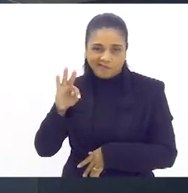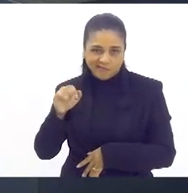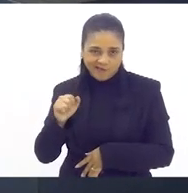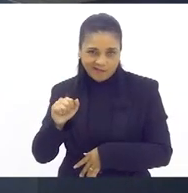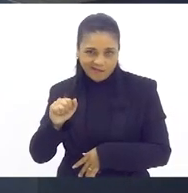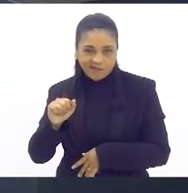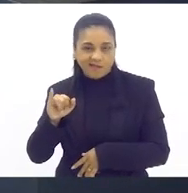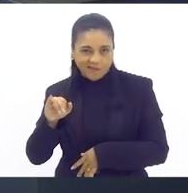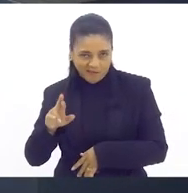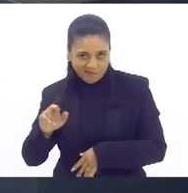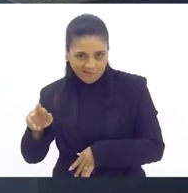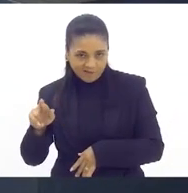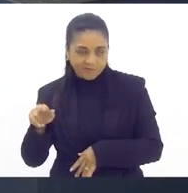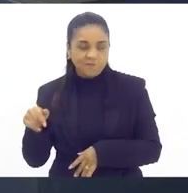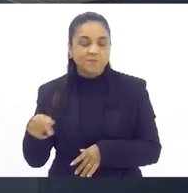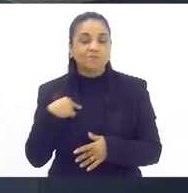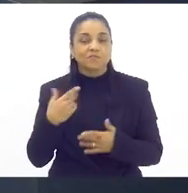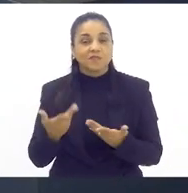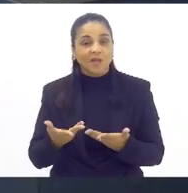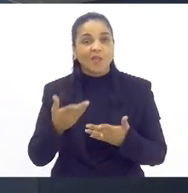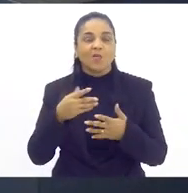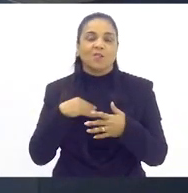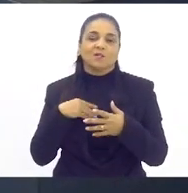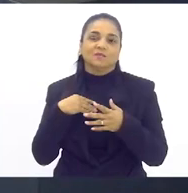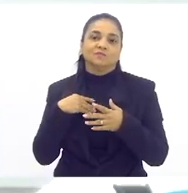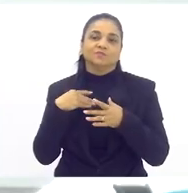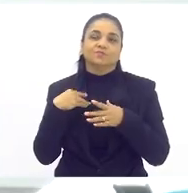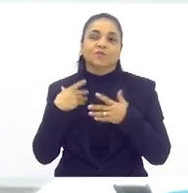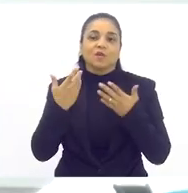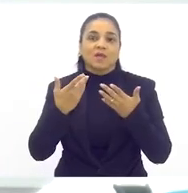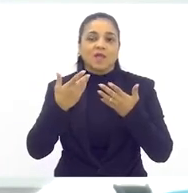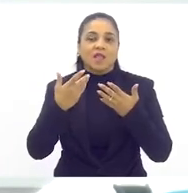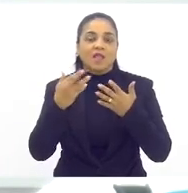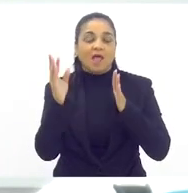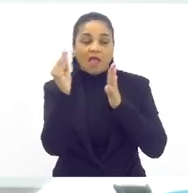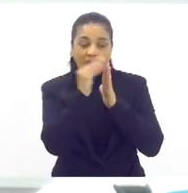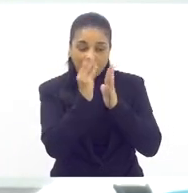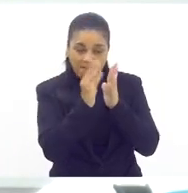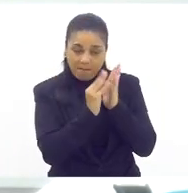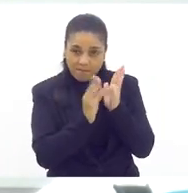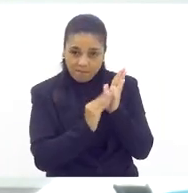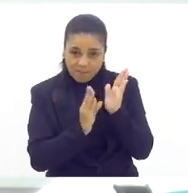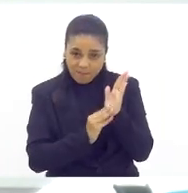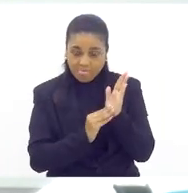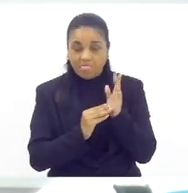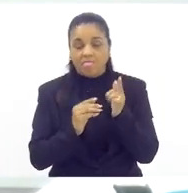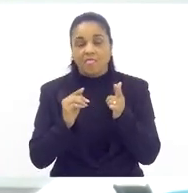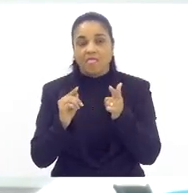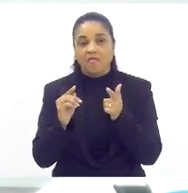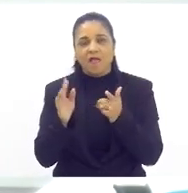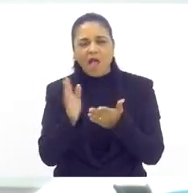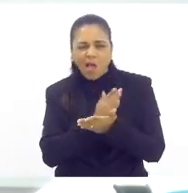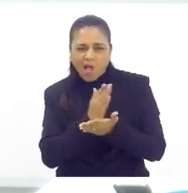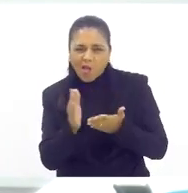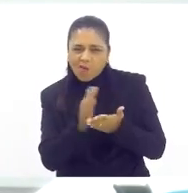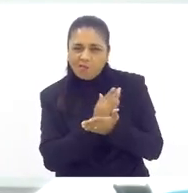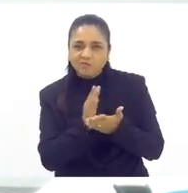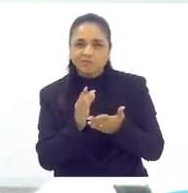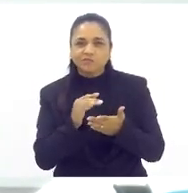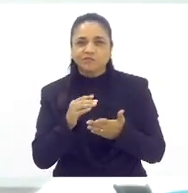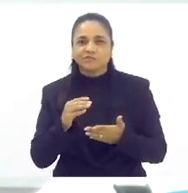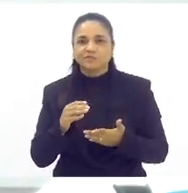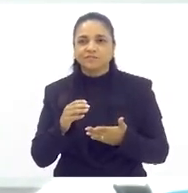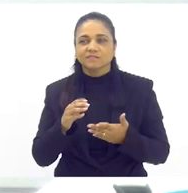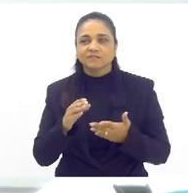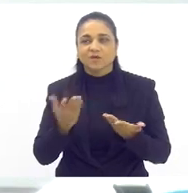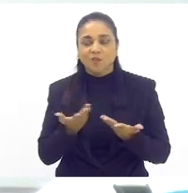com relação ao que foi colocado tem algumas questões aí porque o Staff que